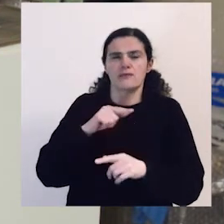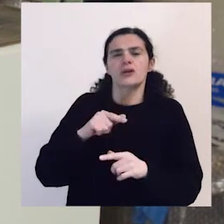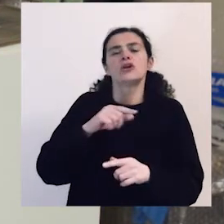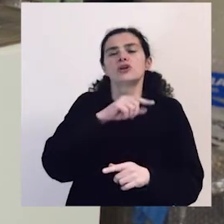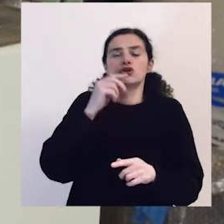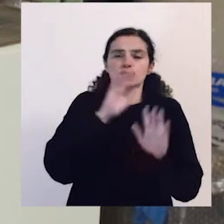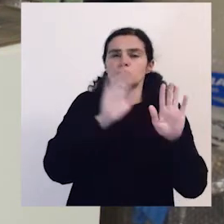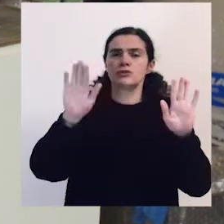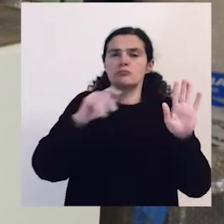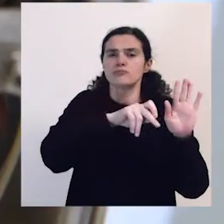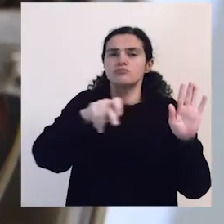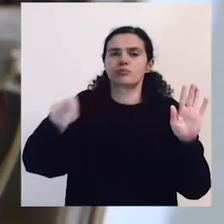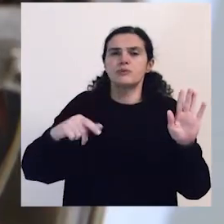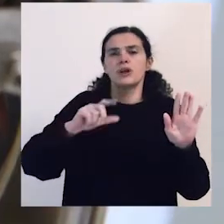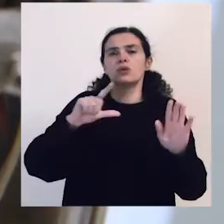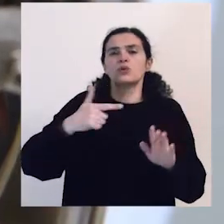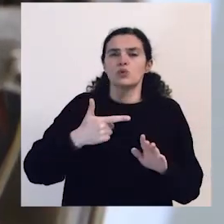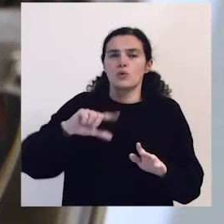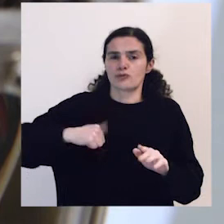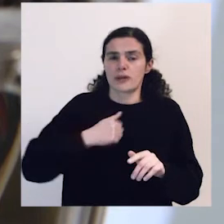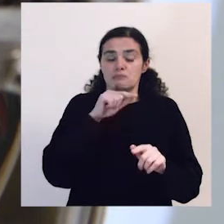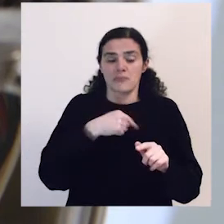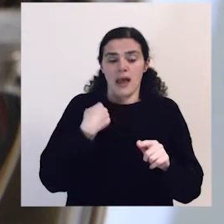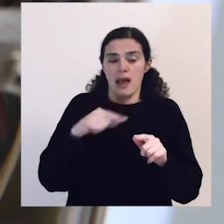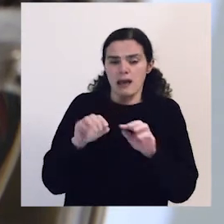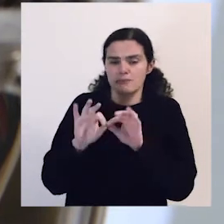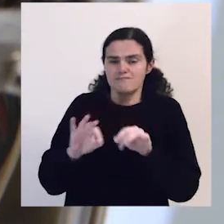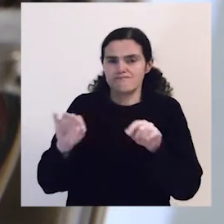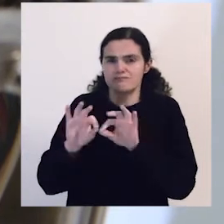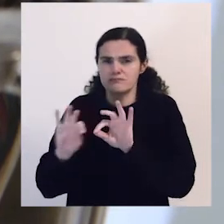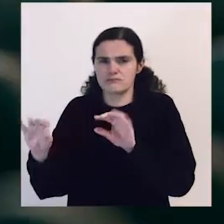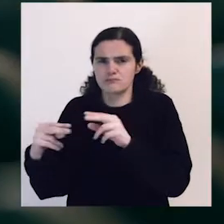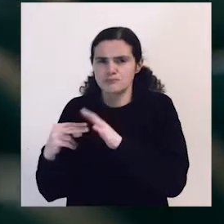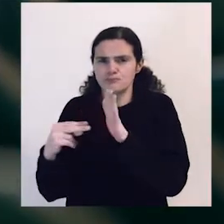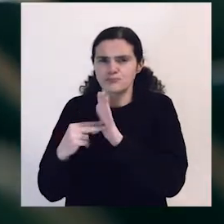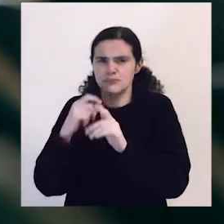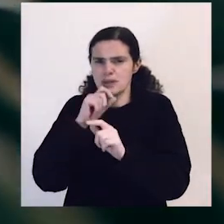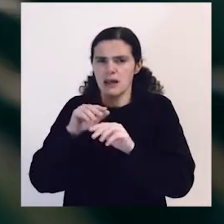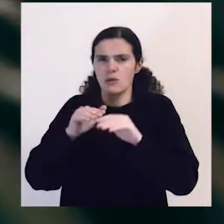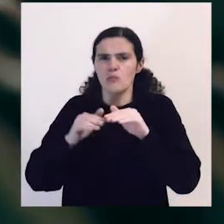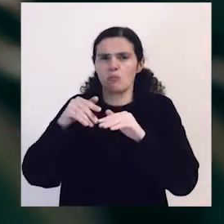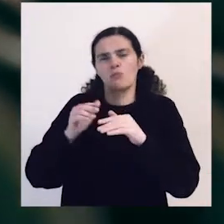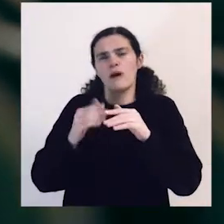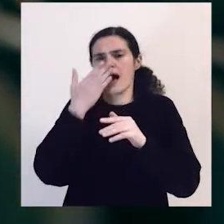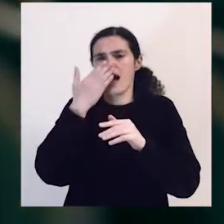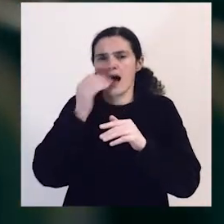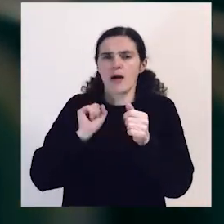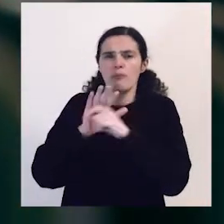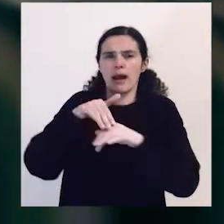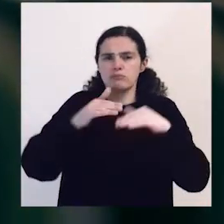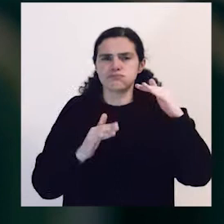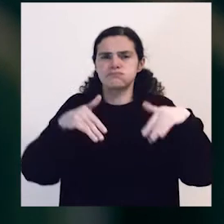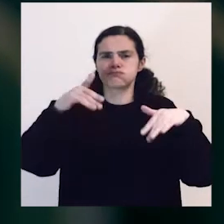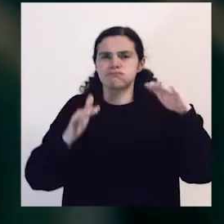exposição itinerante em Torres Vedras. Esta obra é bastante curiosa, ela está ligada a um pequeno dispositivo que vai criar um movimento aleatório que vai dar o movimento das ondas do